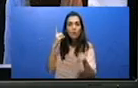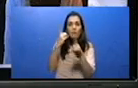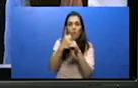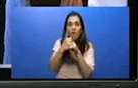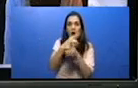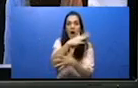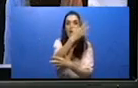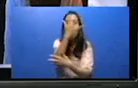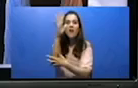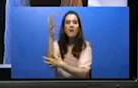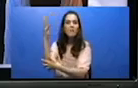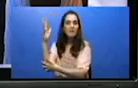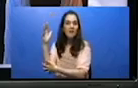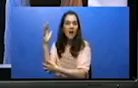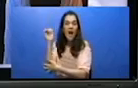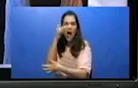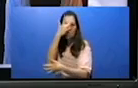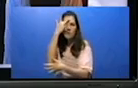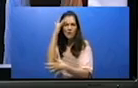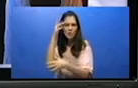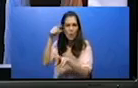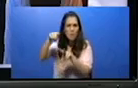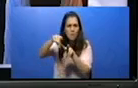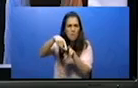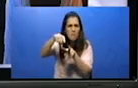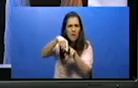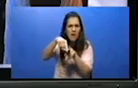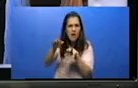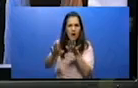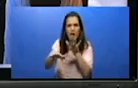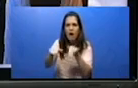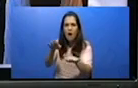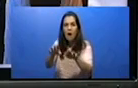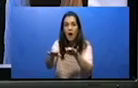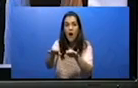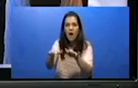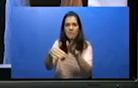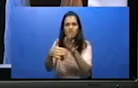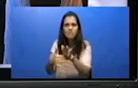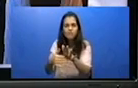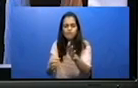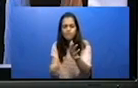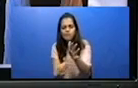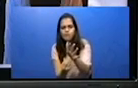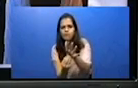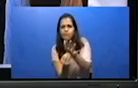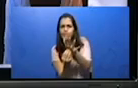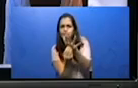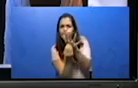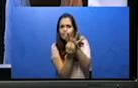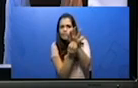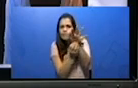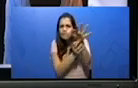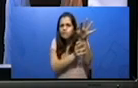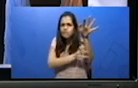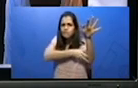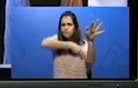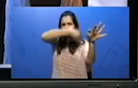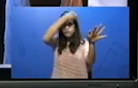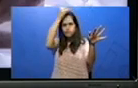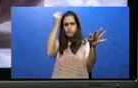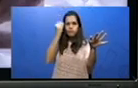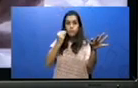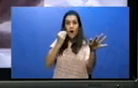A pessoa eventualmente descalça, eventualmente pode pisar nesse verme e ele penetra ativamente na pele, levando a pessoa a ficar doente.